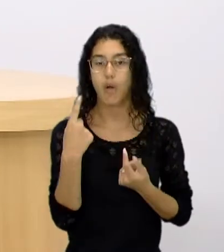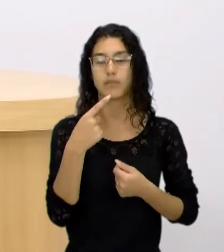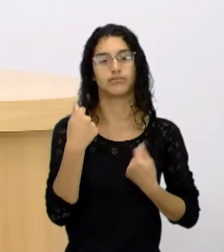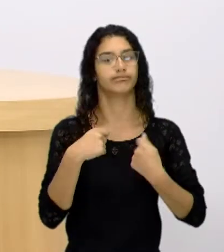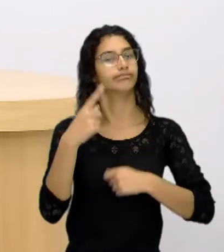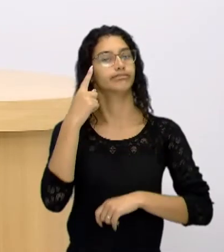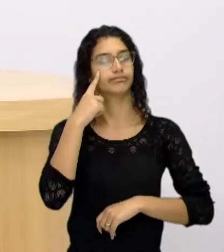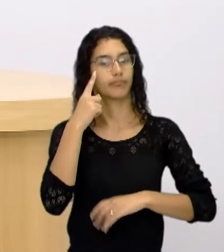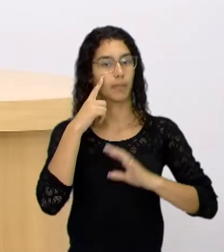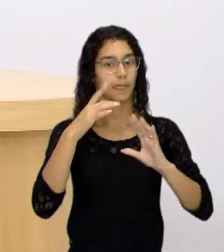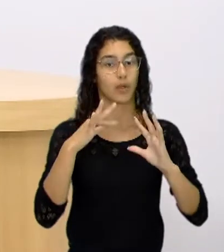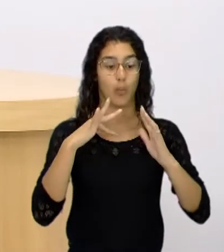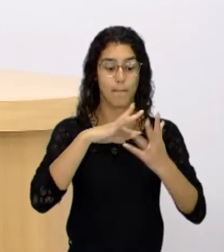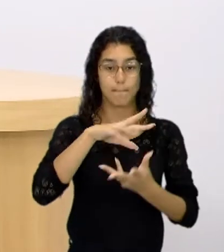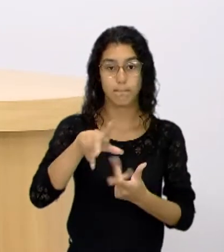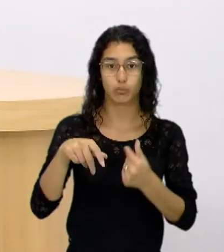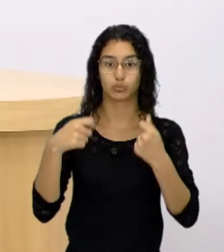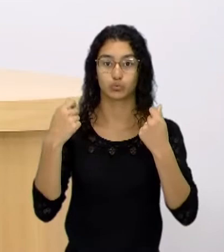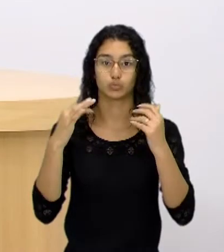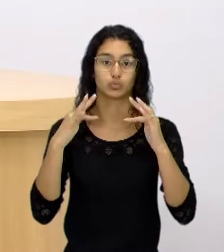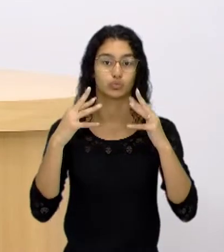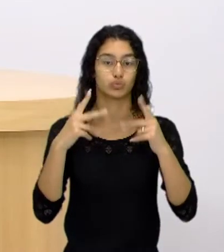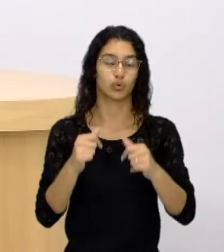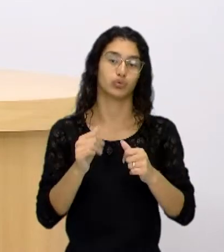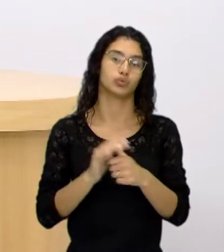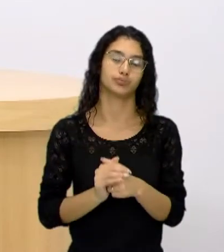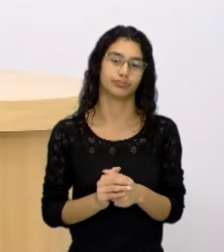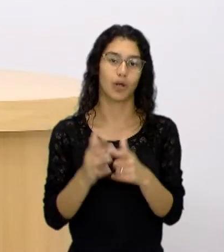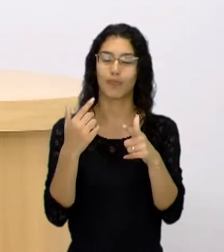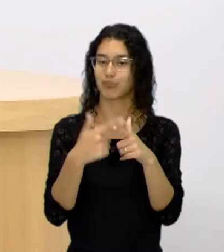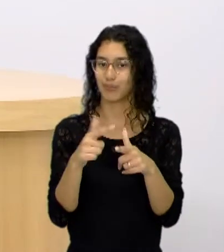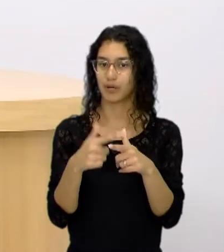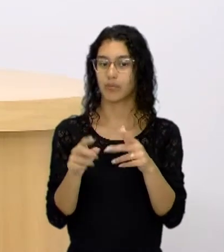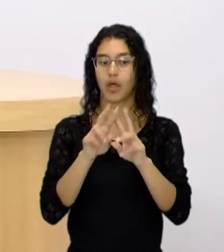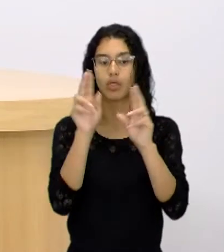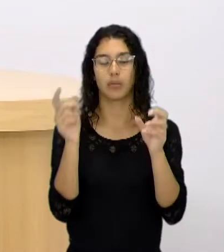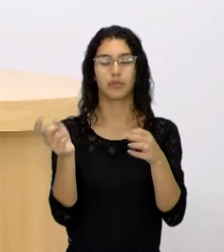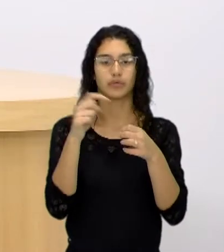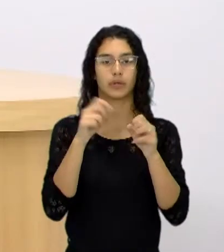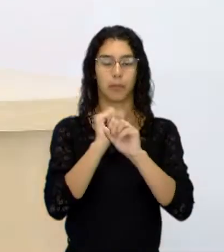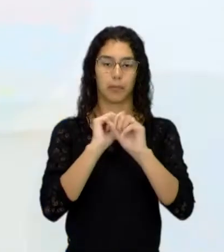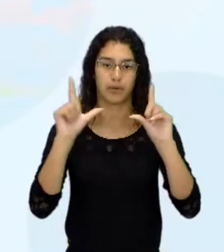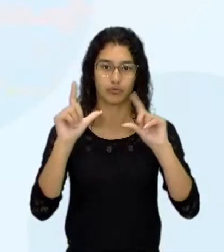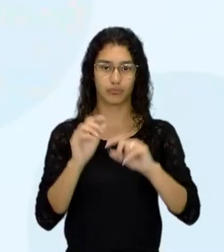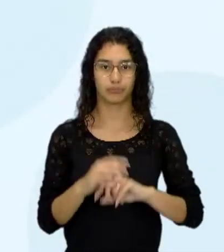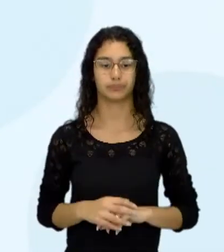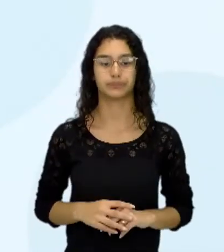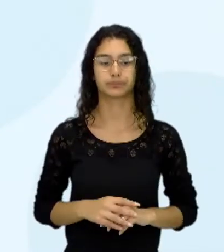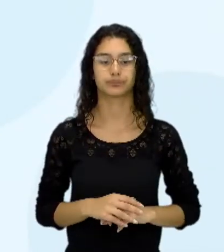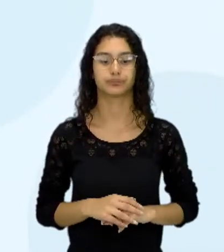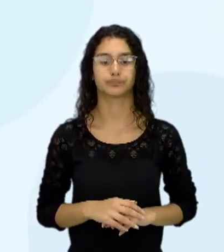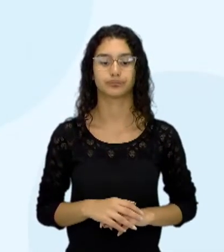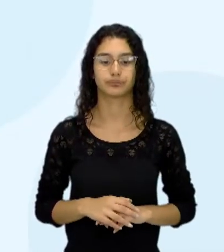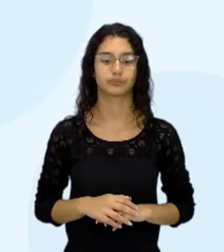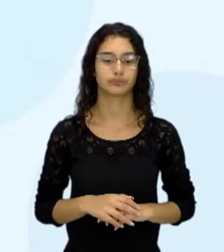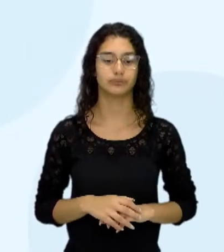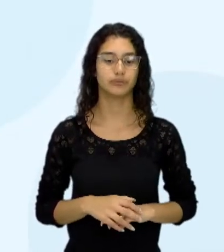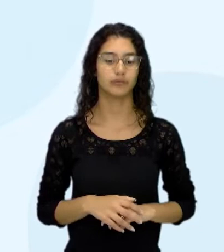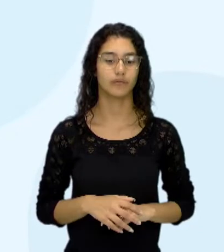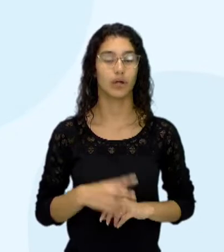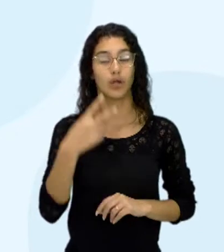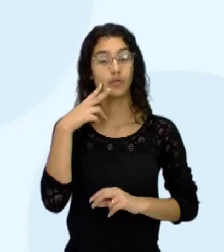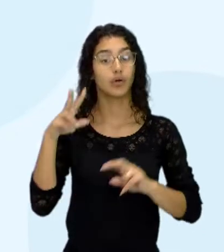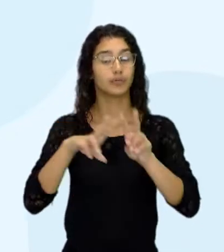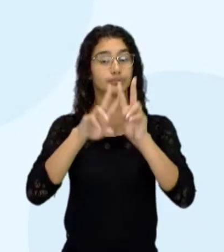pensar que o mundo todo está sendo atacado, né? Então, esse é o tema. Vamos voltar então para essa tela, só para a gente retomar esse